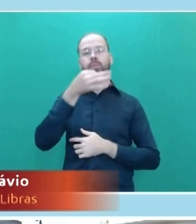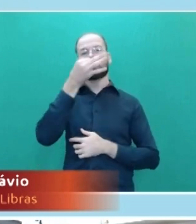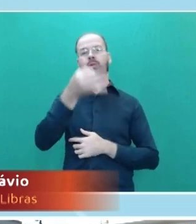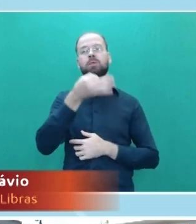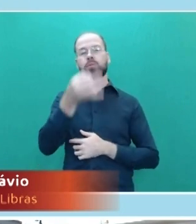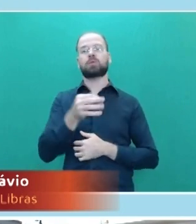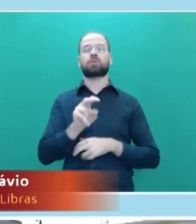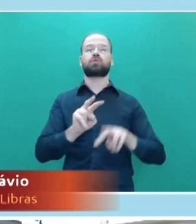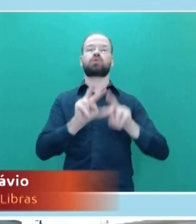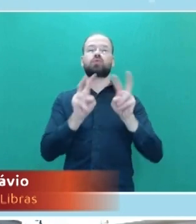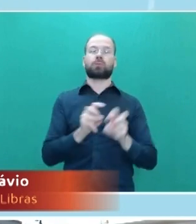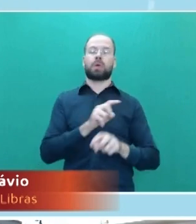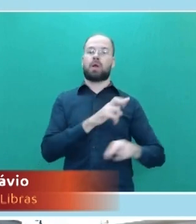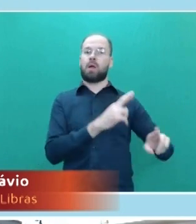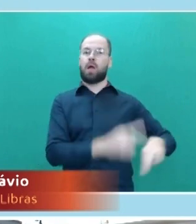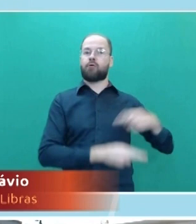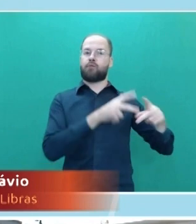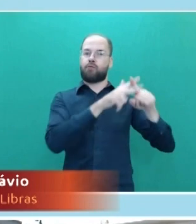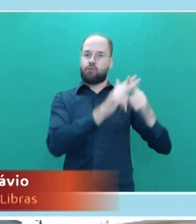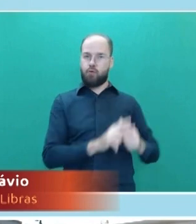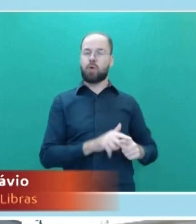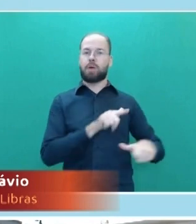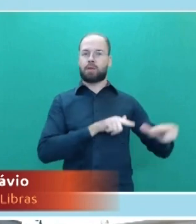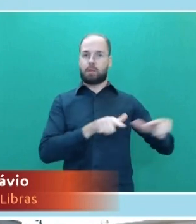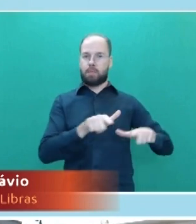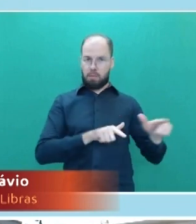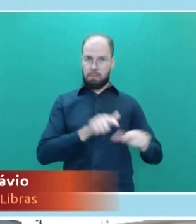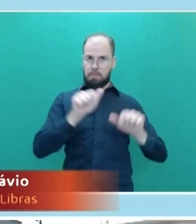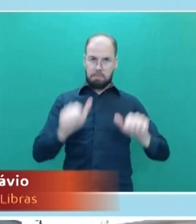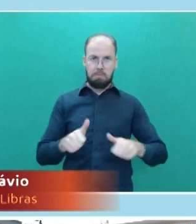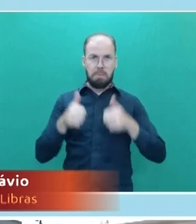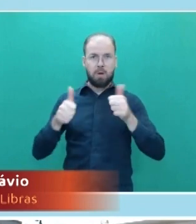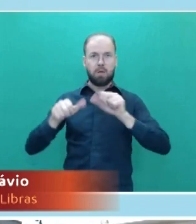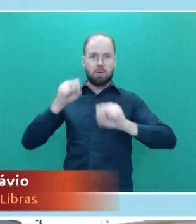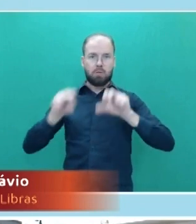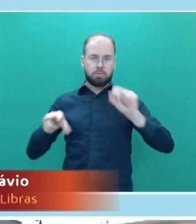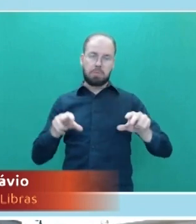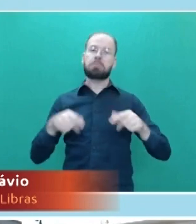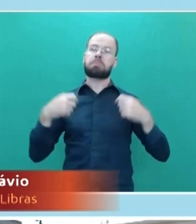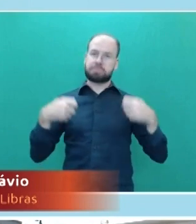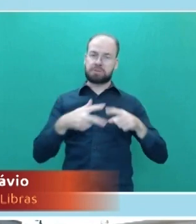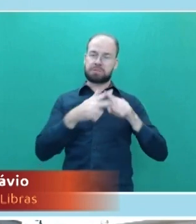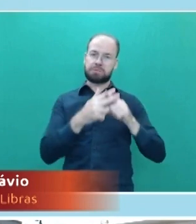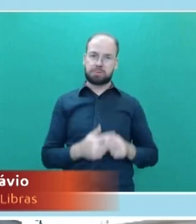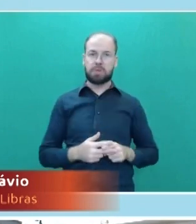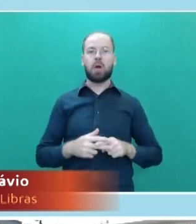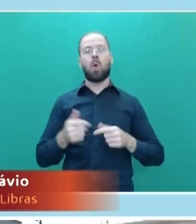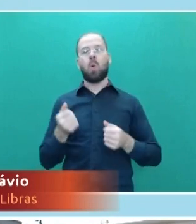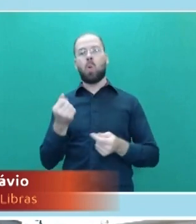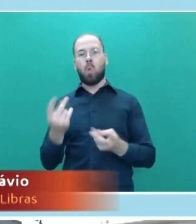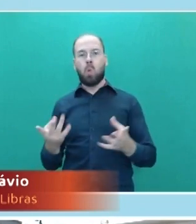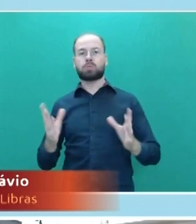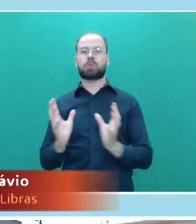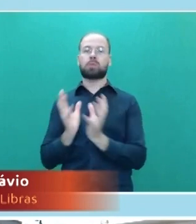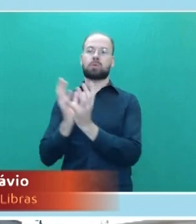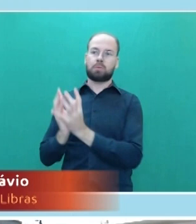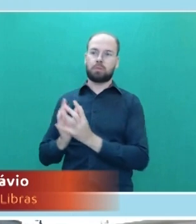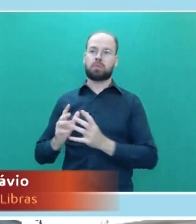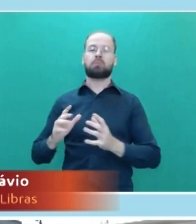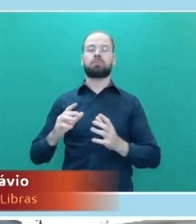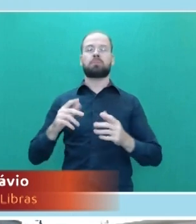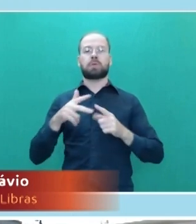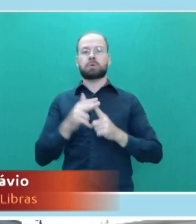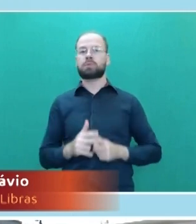a essa reforma? Ela melhorou o mercado de trabalho? Ela precisa ser aprimorada? Ela precisa incluir outras categorias? Ela precisa ser revista? O que o senhor